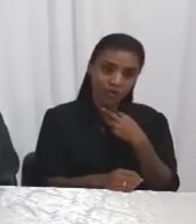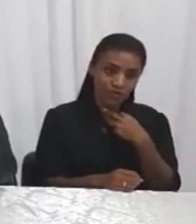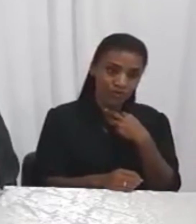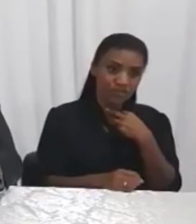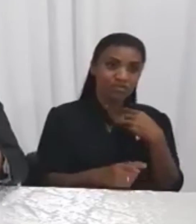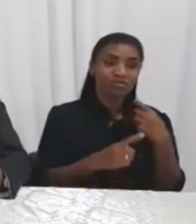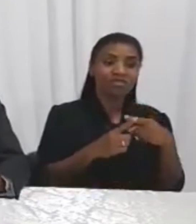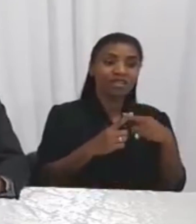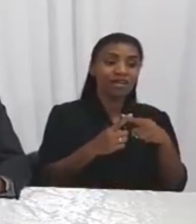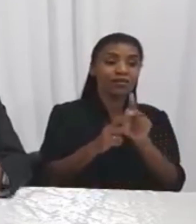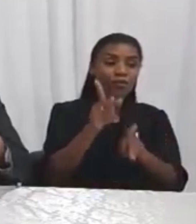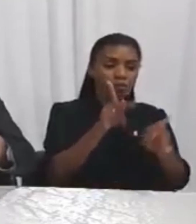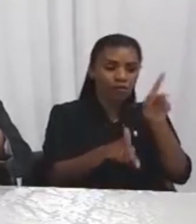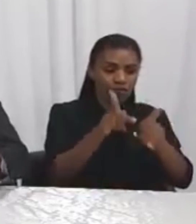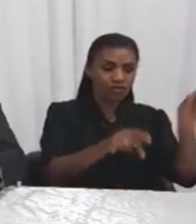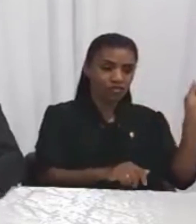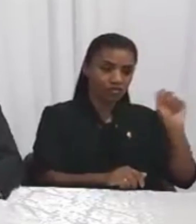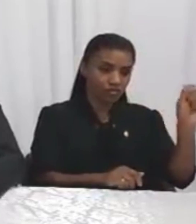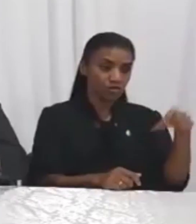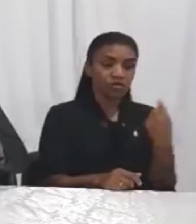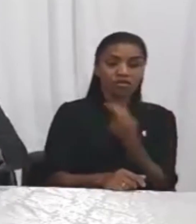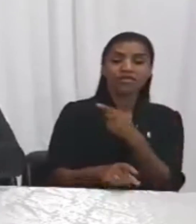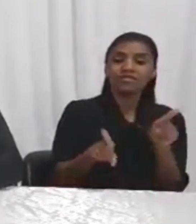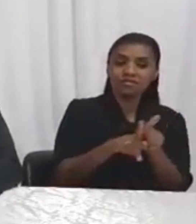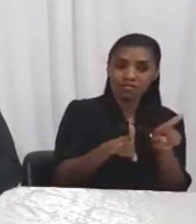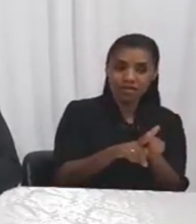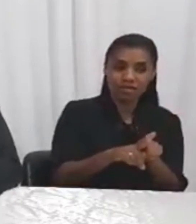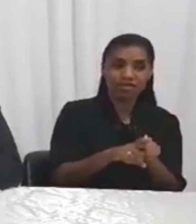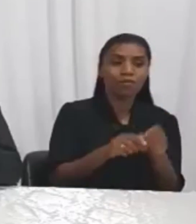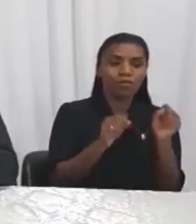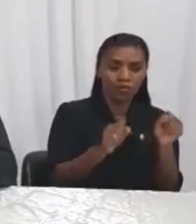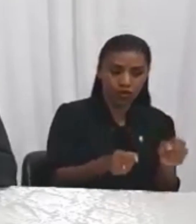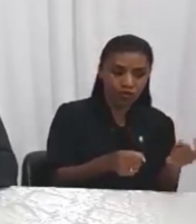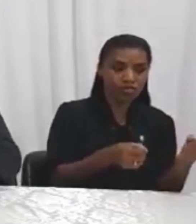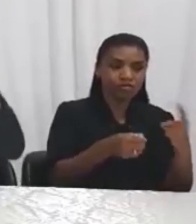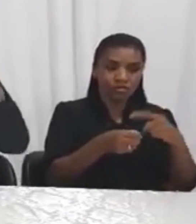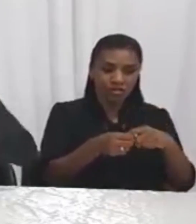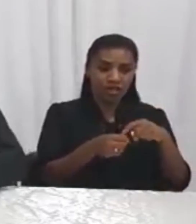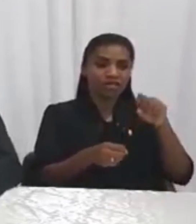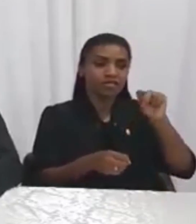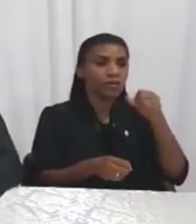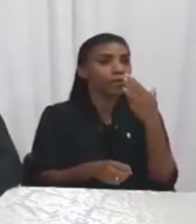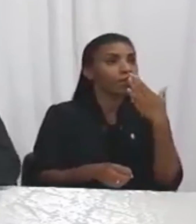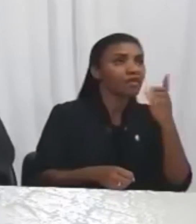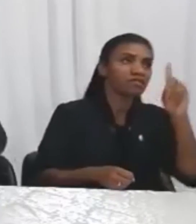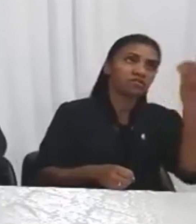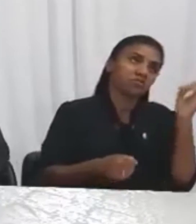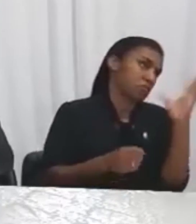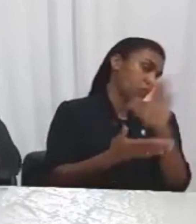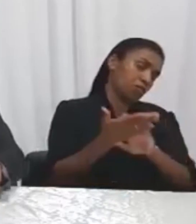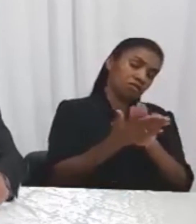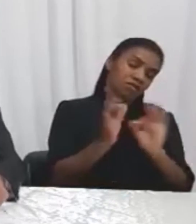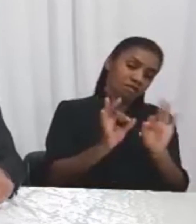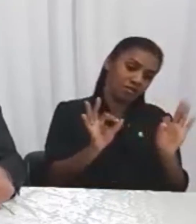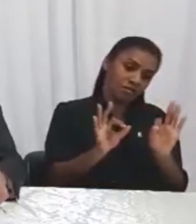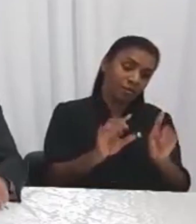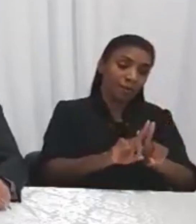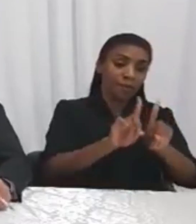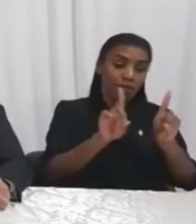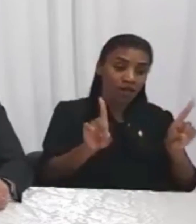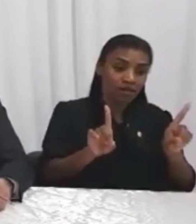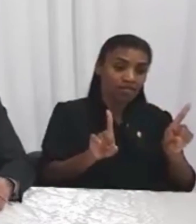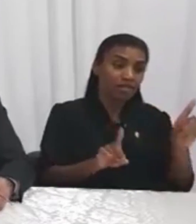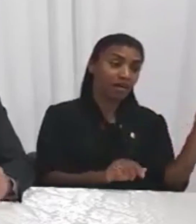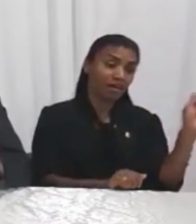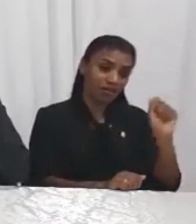para o povo argentino e para todos nós. Poderemos sim, com a volta da Cristina Kirchner, possível voto, peço a Deus que não aconteça, né? a nossa